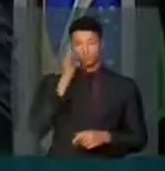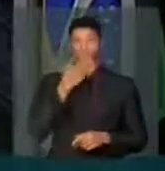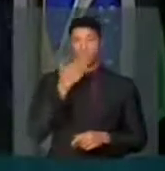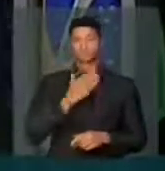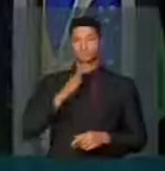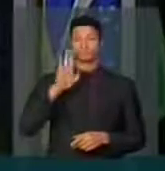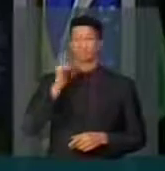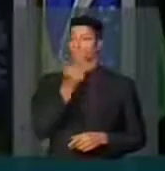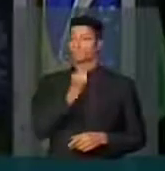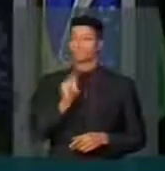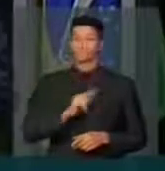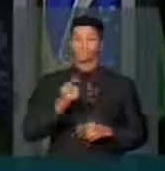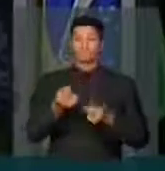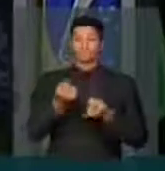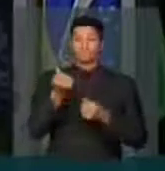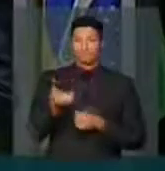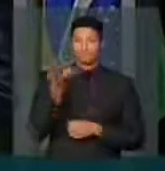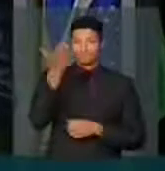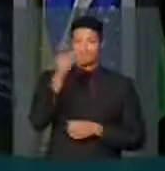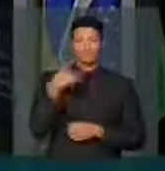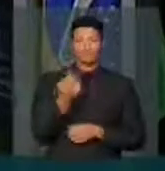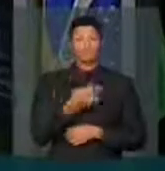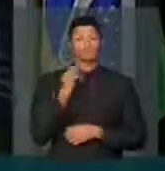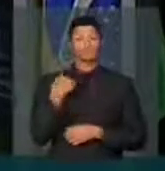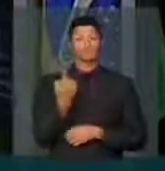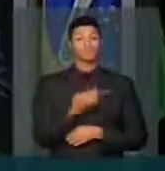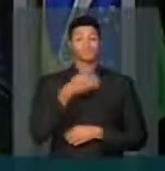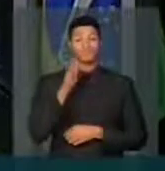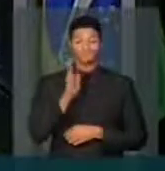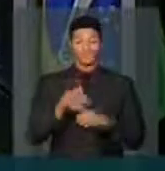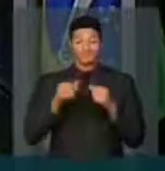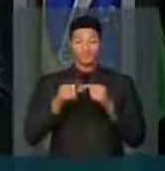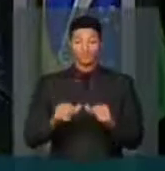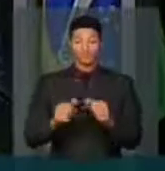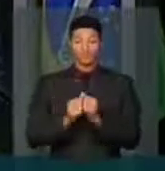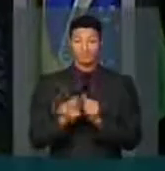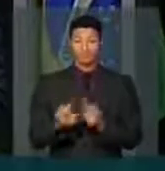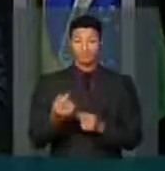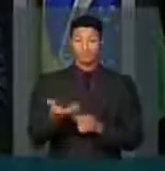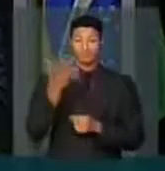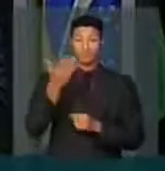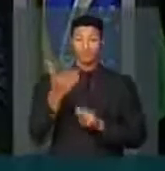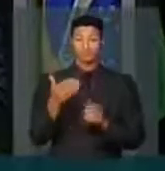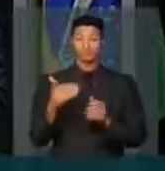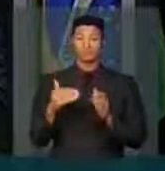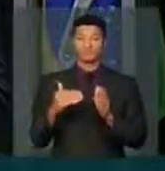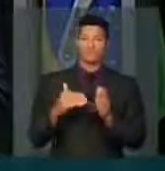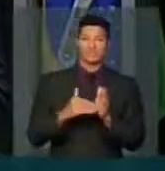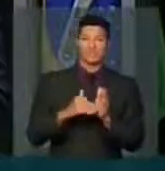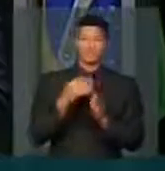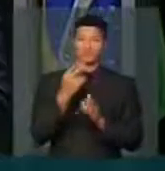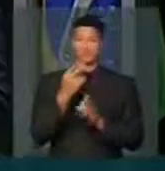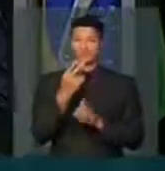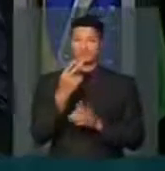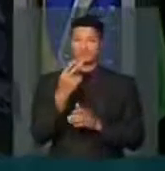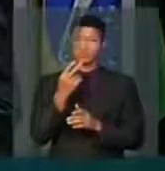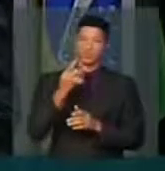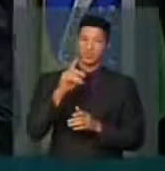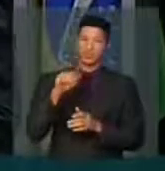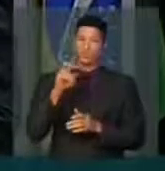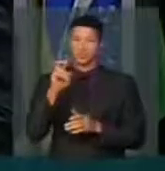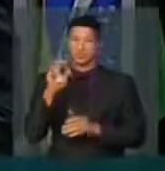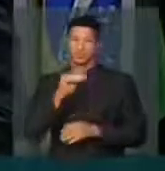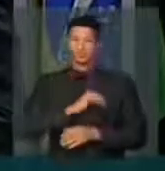Dilma, ela prometeu que não teria inflação. Nós estamos já com a inflação com a renda até 2,5 salários,